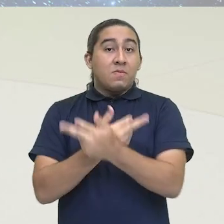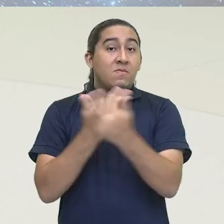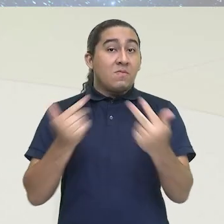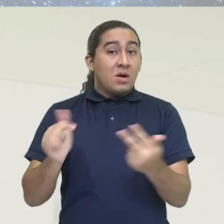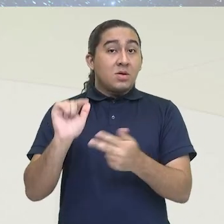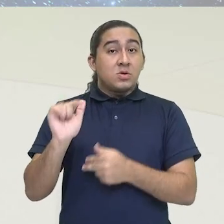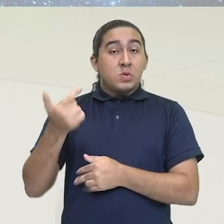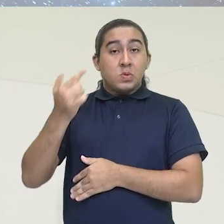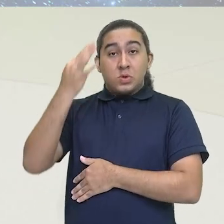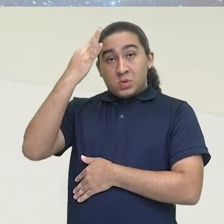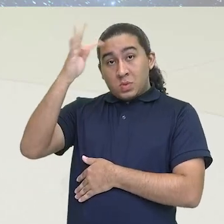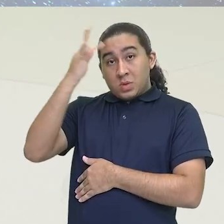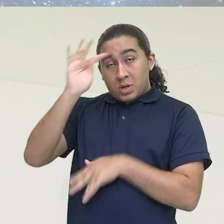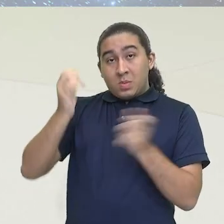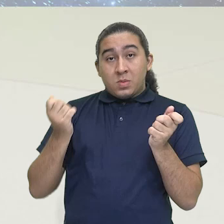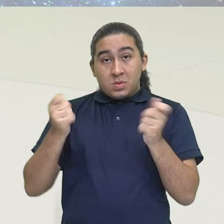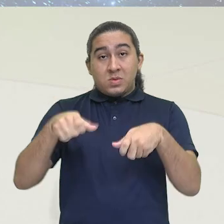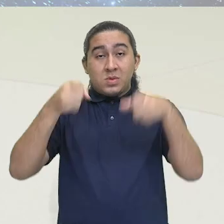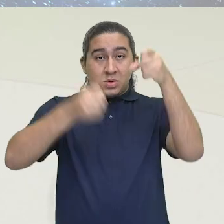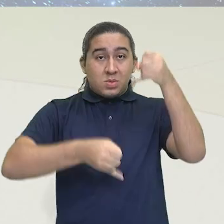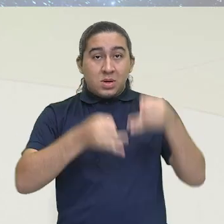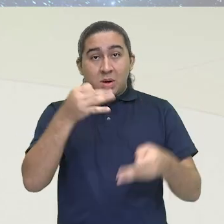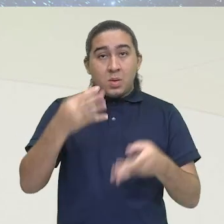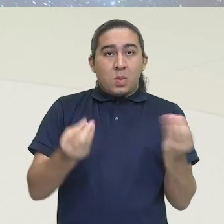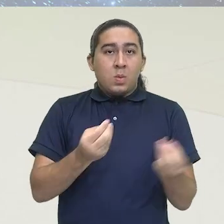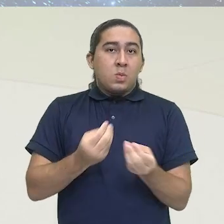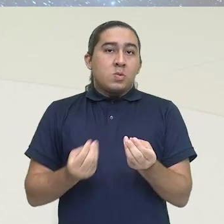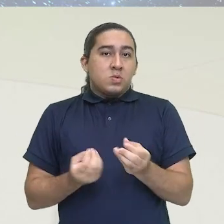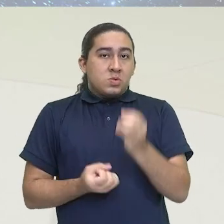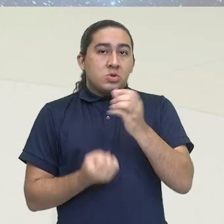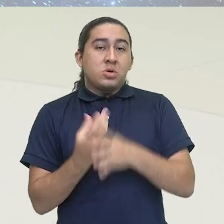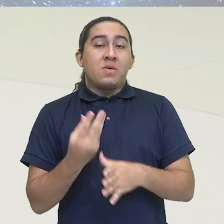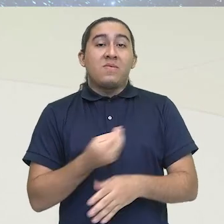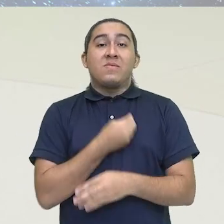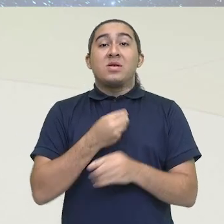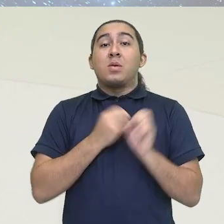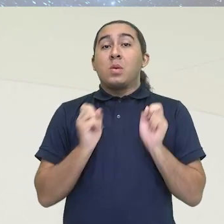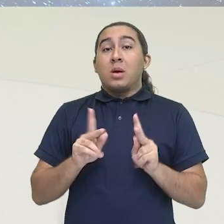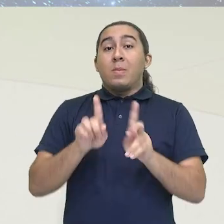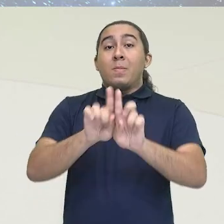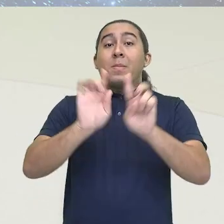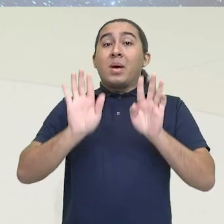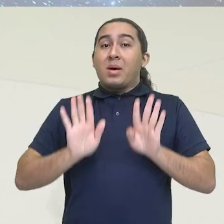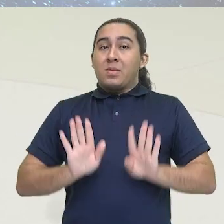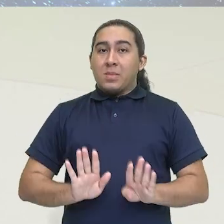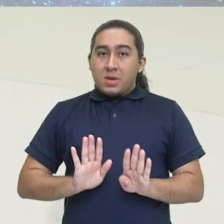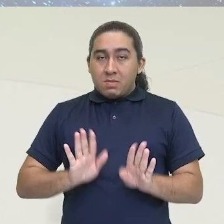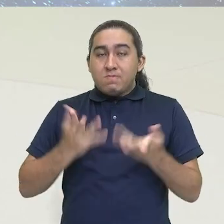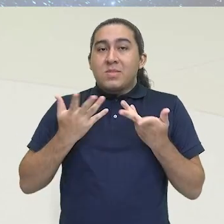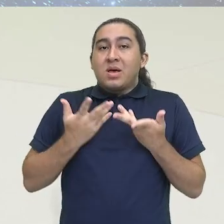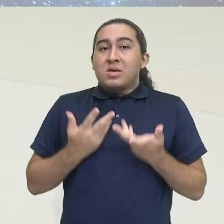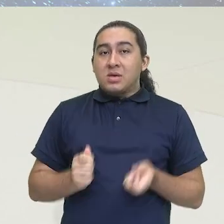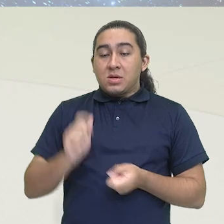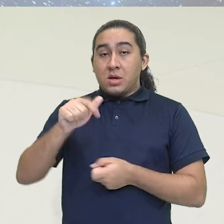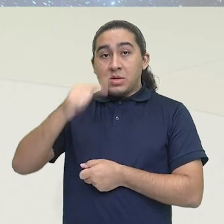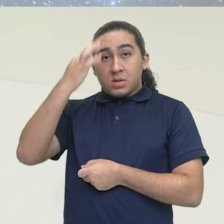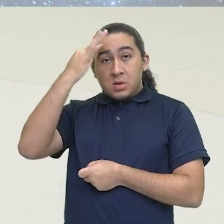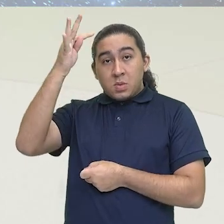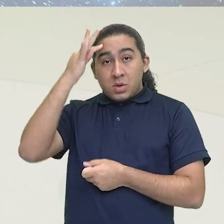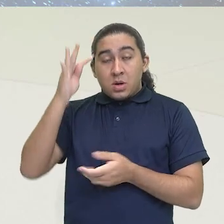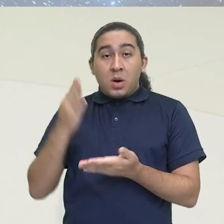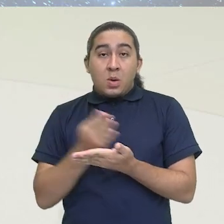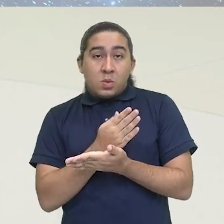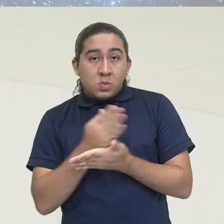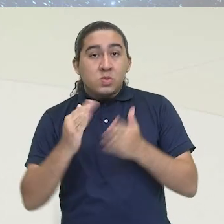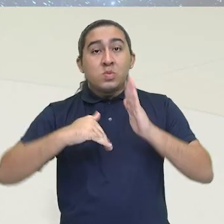para explicar a origem da vida, né? Só que para que elas sejam aceitas, alguns cientistas têm